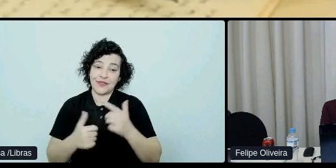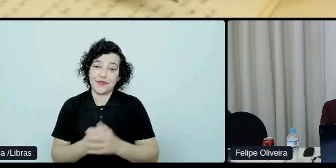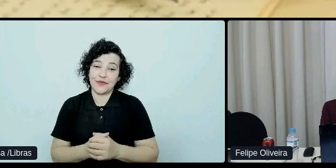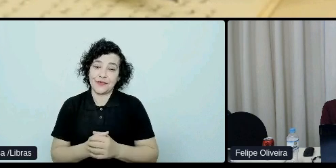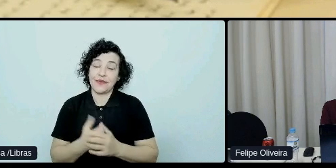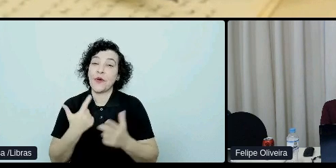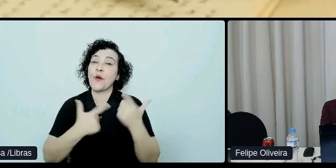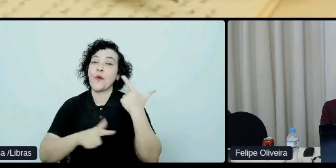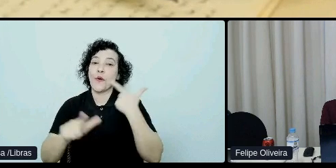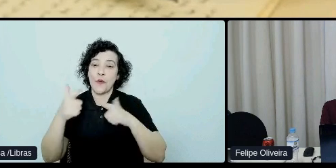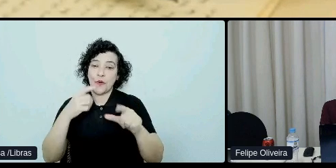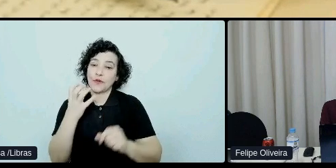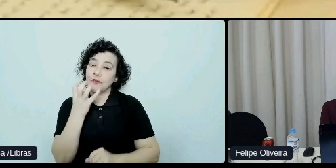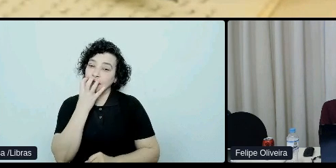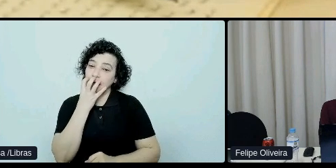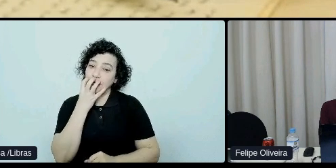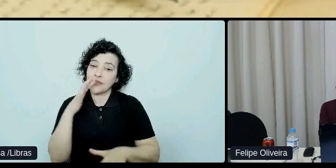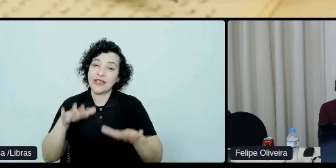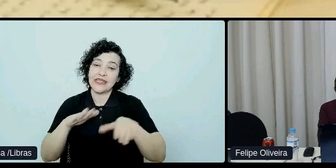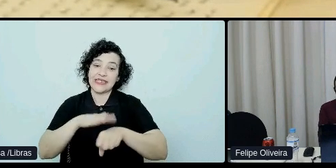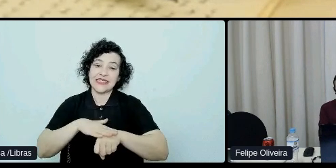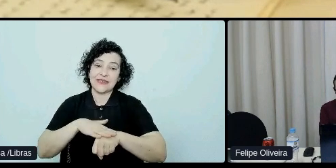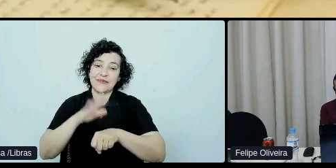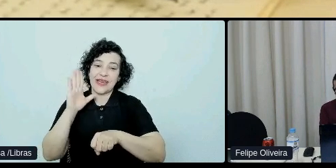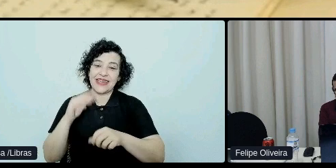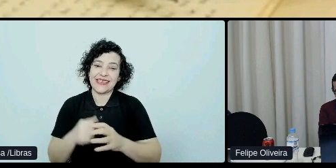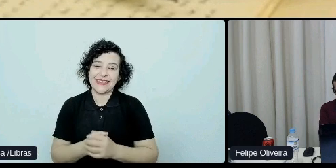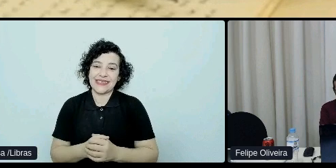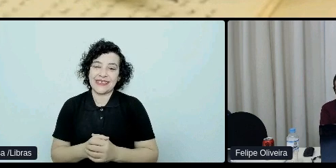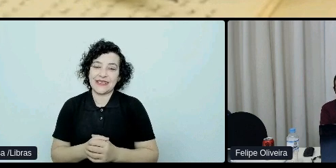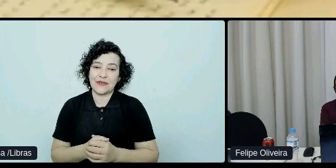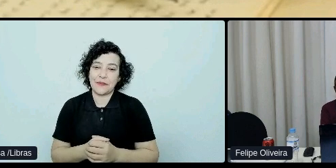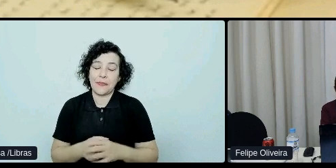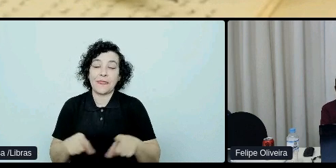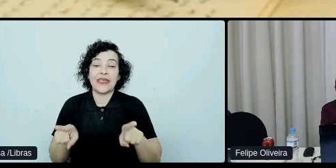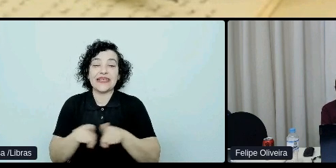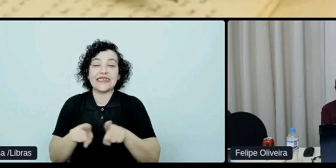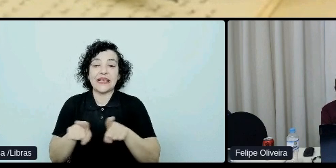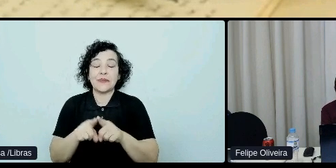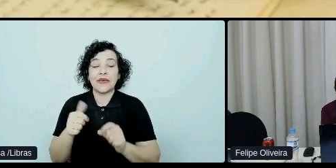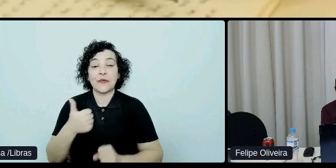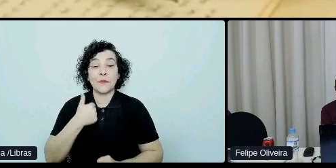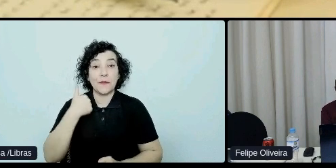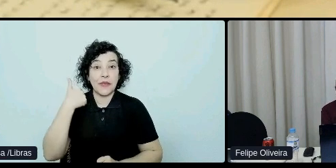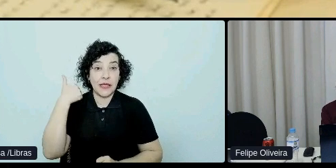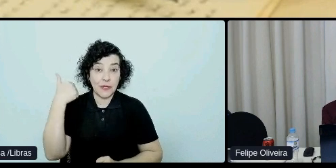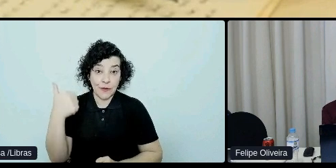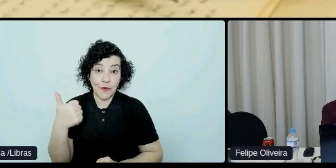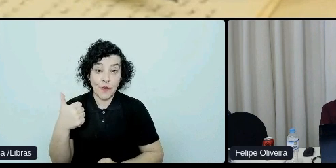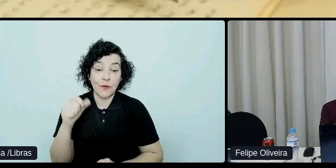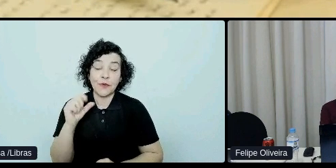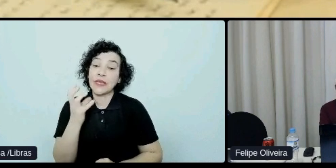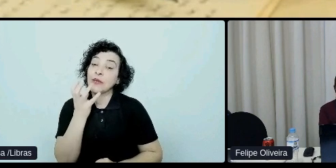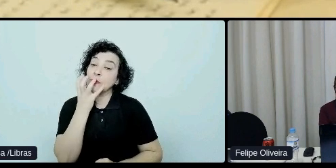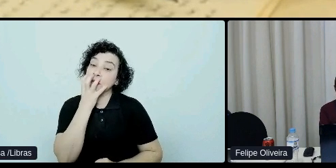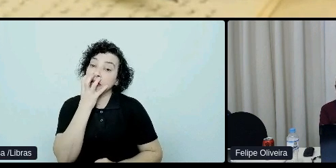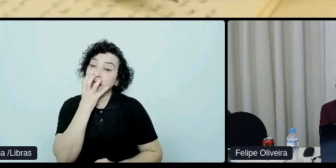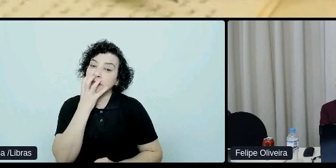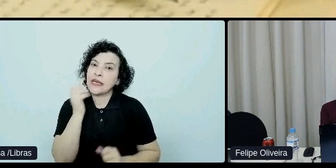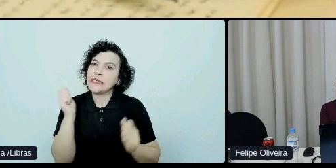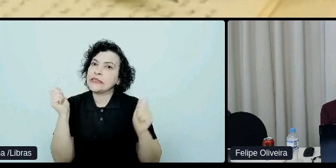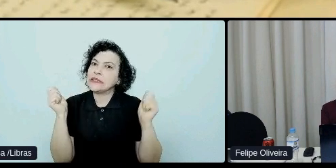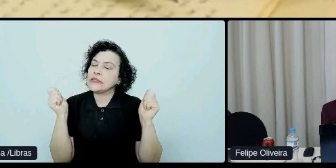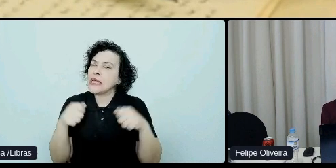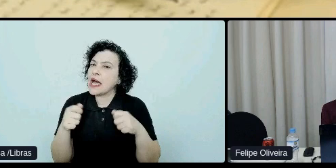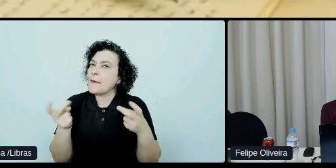outros cachorros, talvez até mais. Sim, e o melhor é que muitas vezes os animais eles conseguem perceber assim,